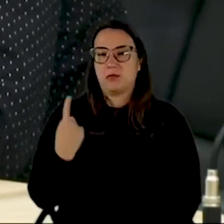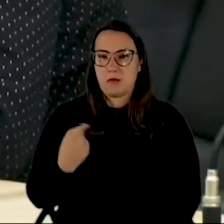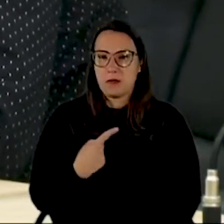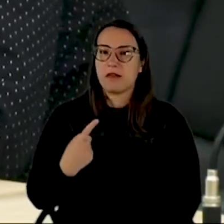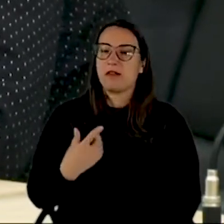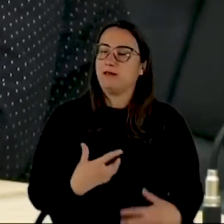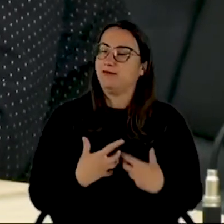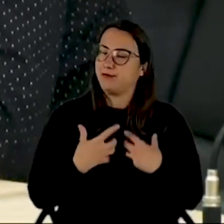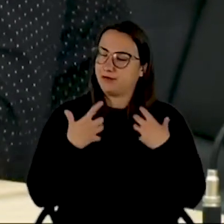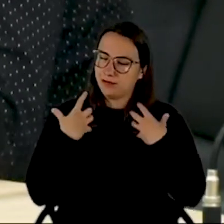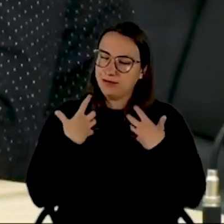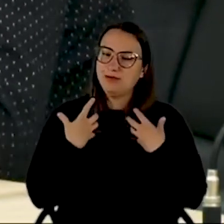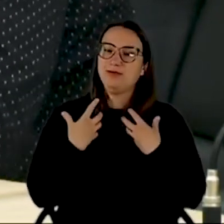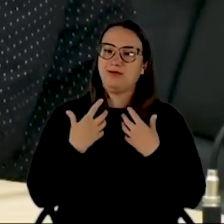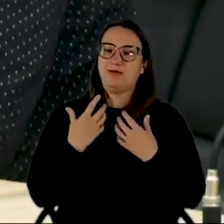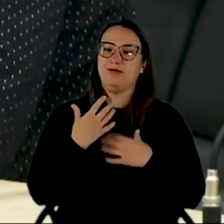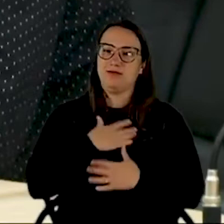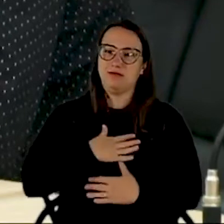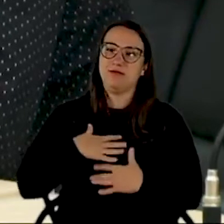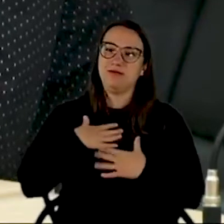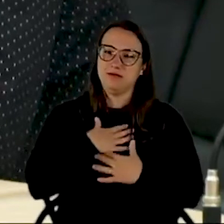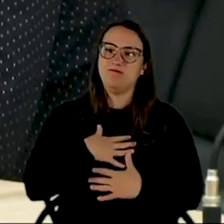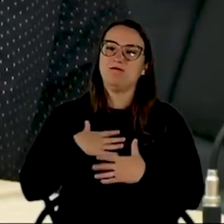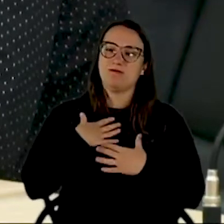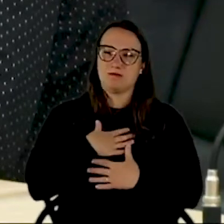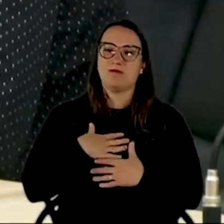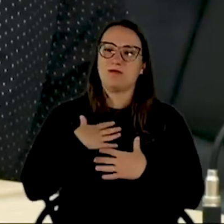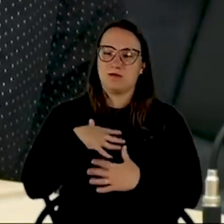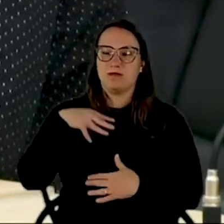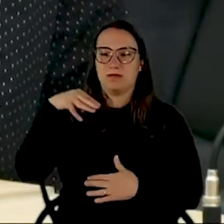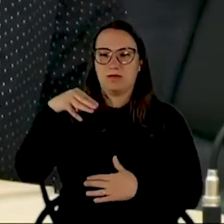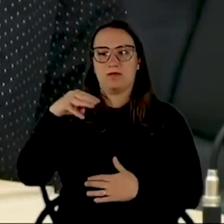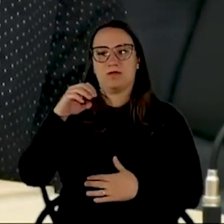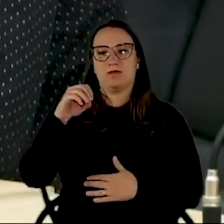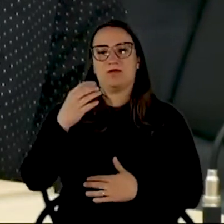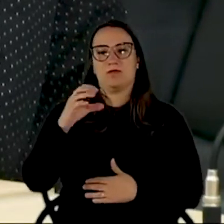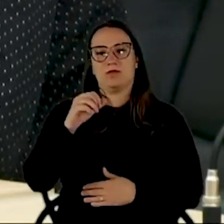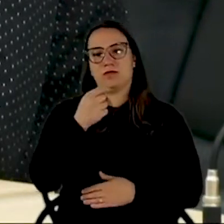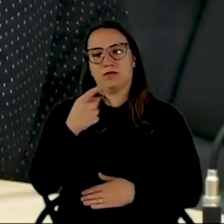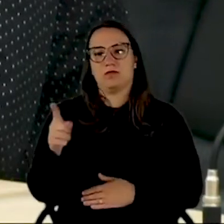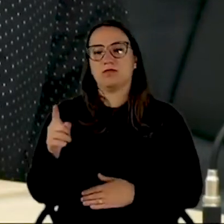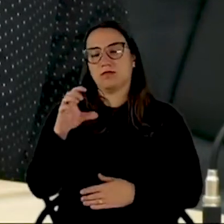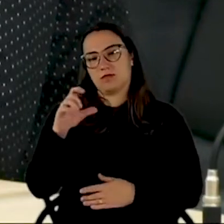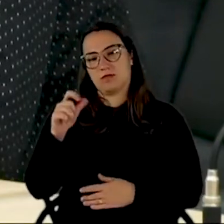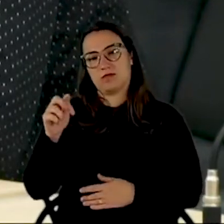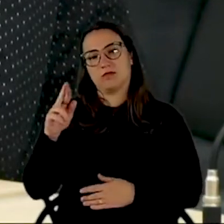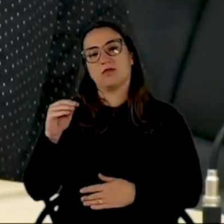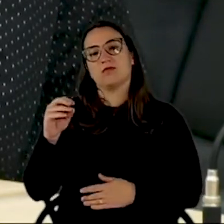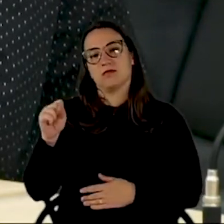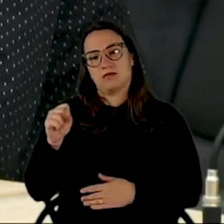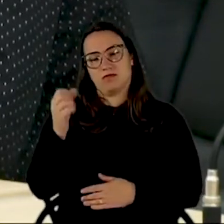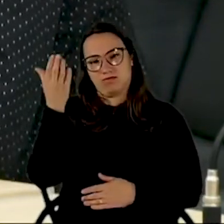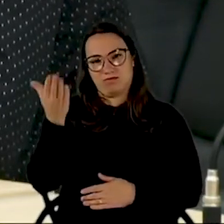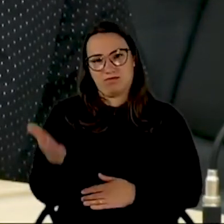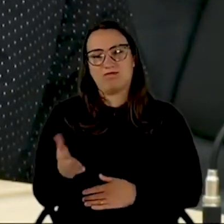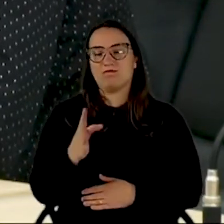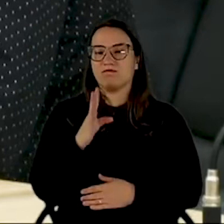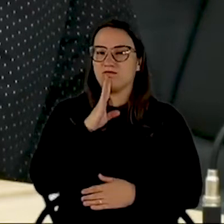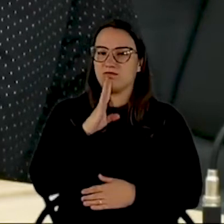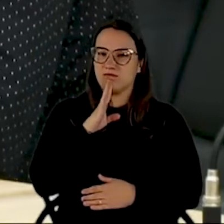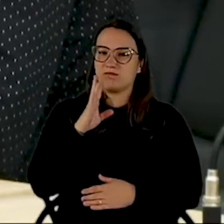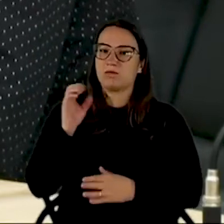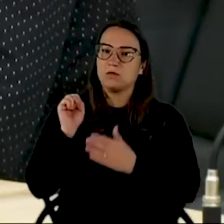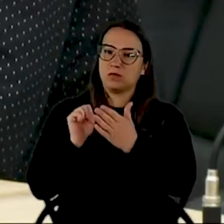orgulho mesmo conceder essa moção aí, Carlos, para você como reconhecimento à tua